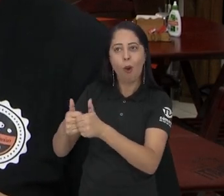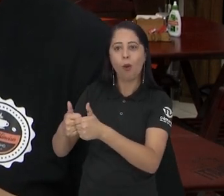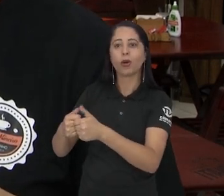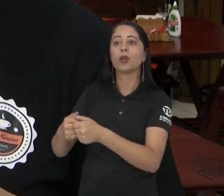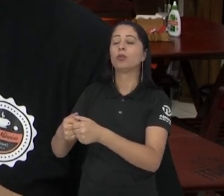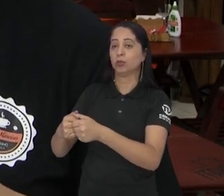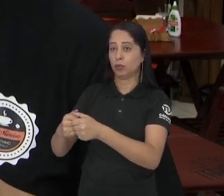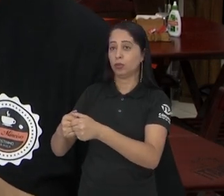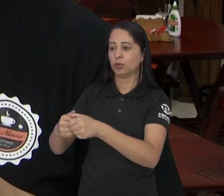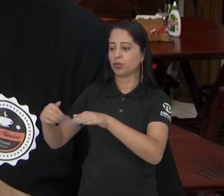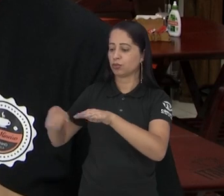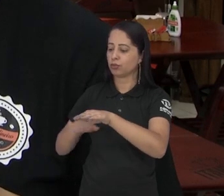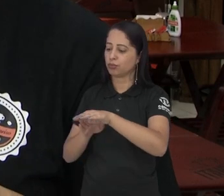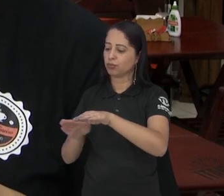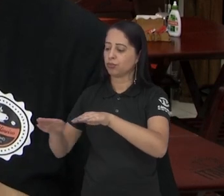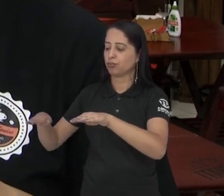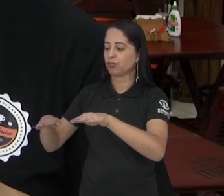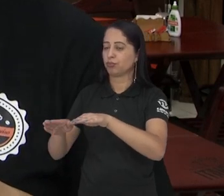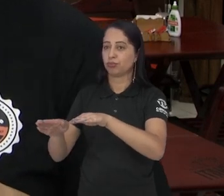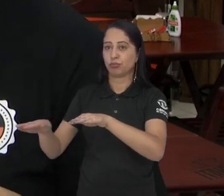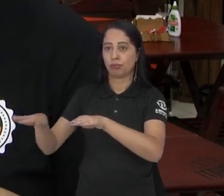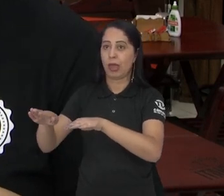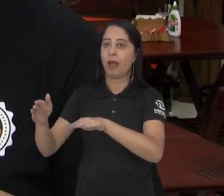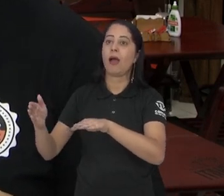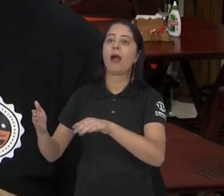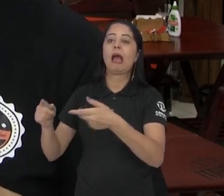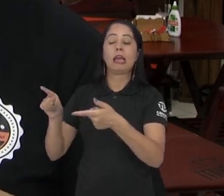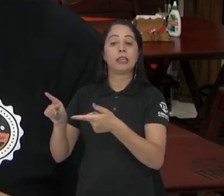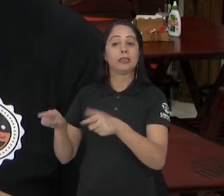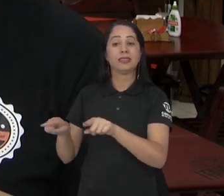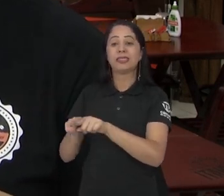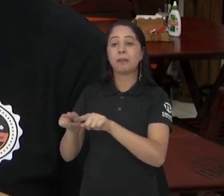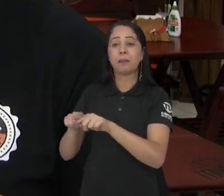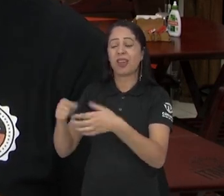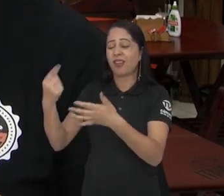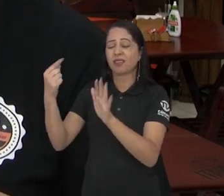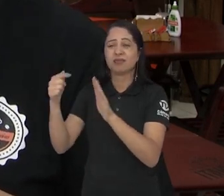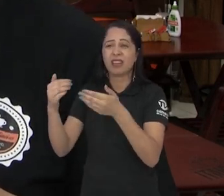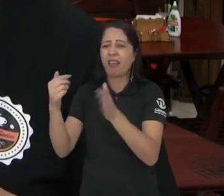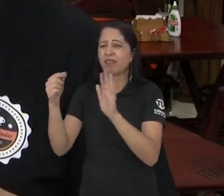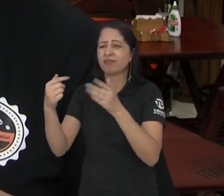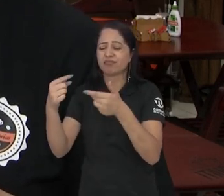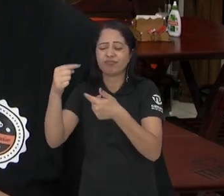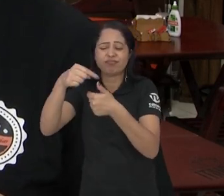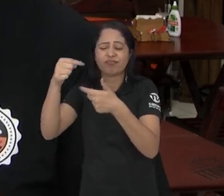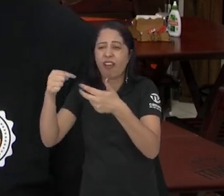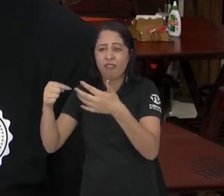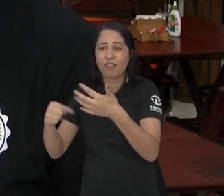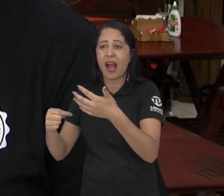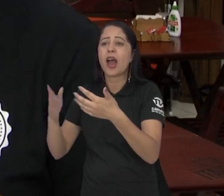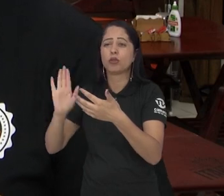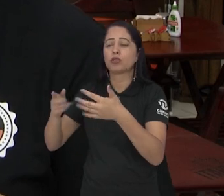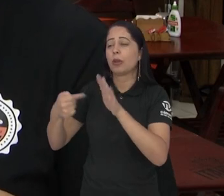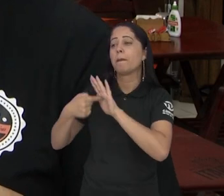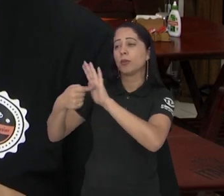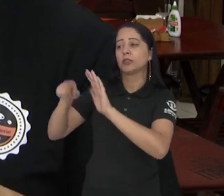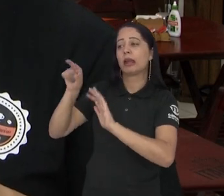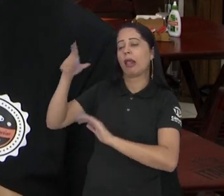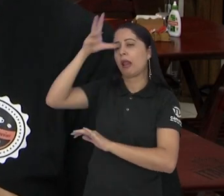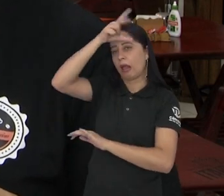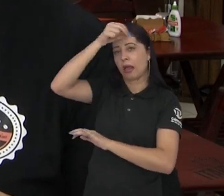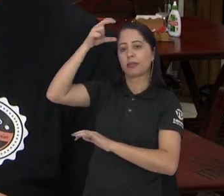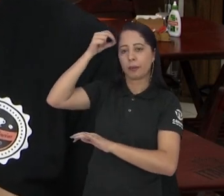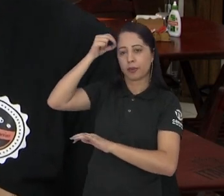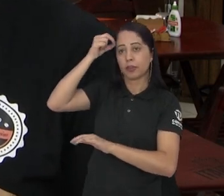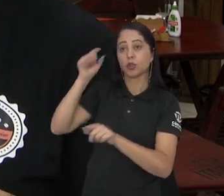tem um acesso de ônibus para parte do banhado a gente pediu acesso que é legal mesmo para mandar para o centro tem bastante